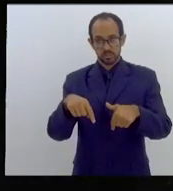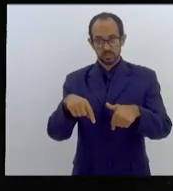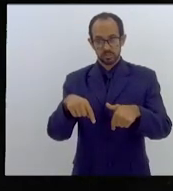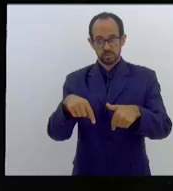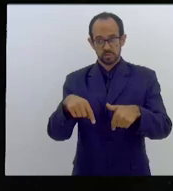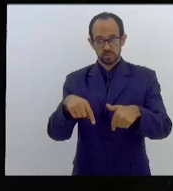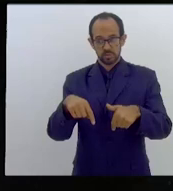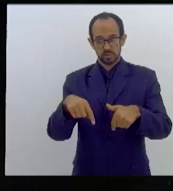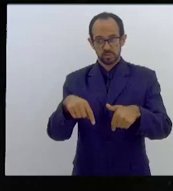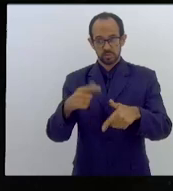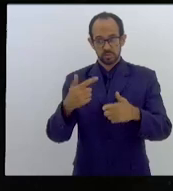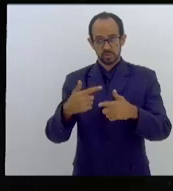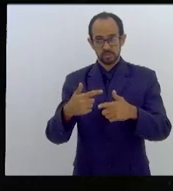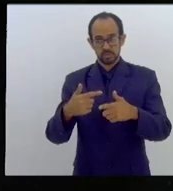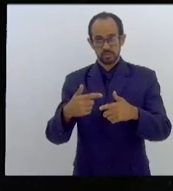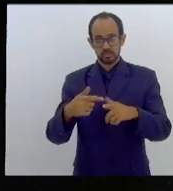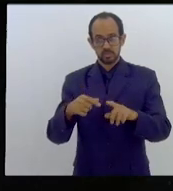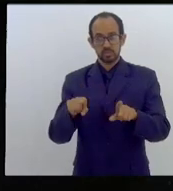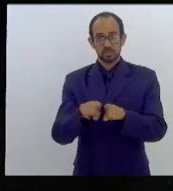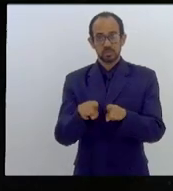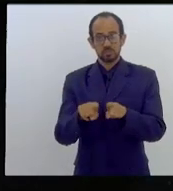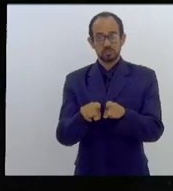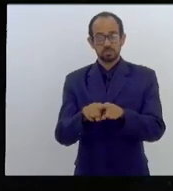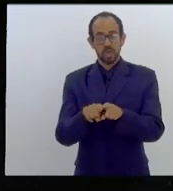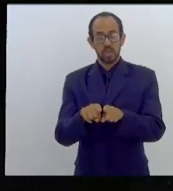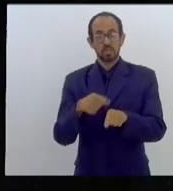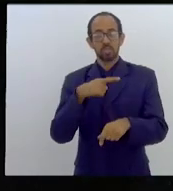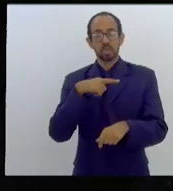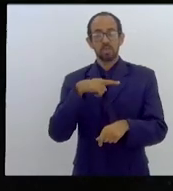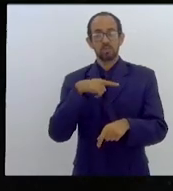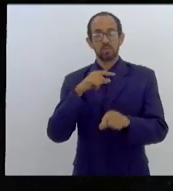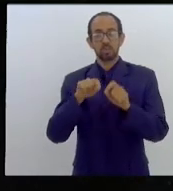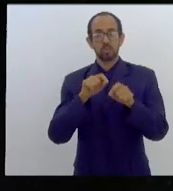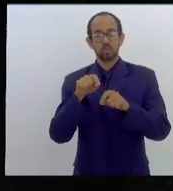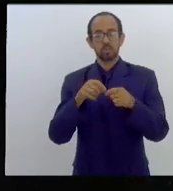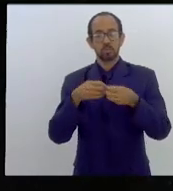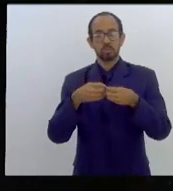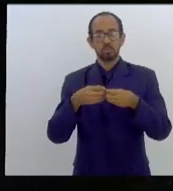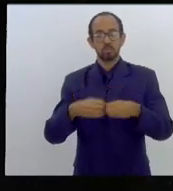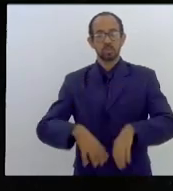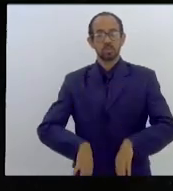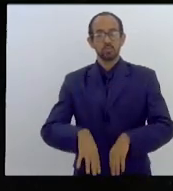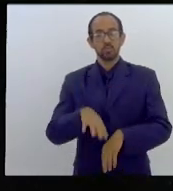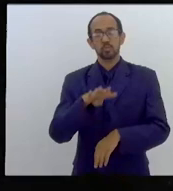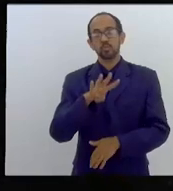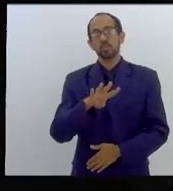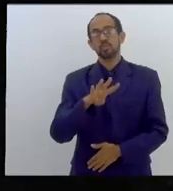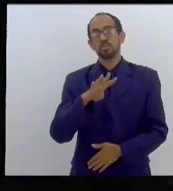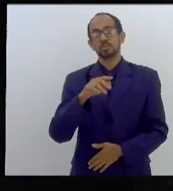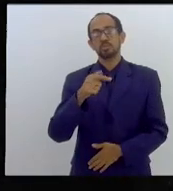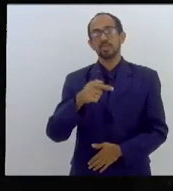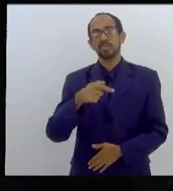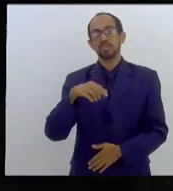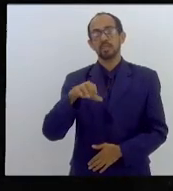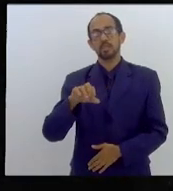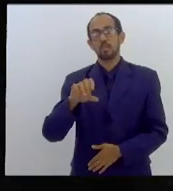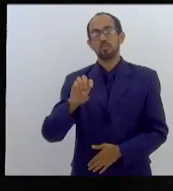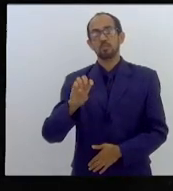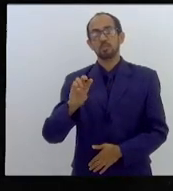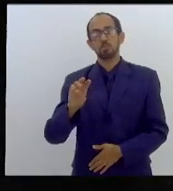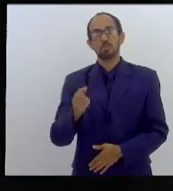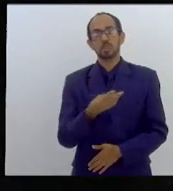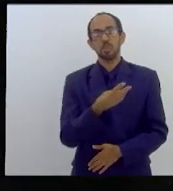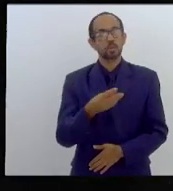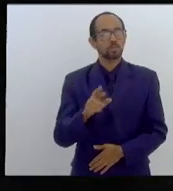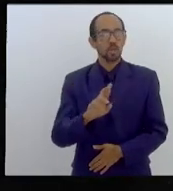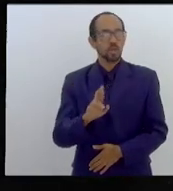dessa questão, também houve, né, uma perda de 479 milhões nesta